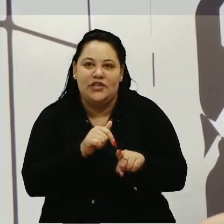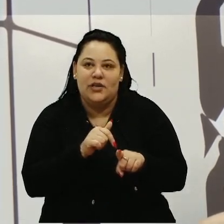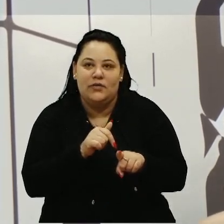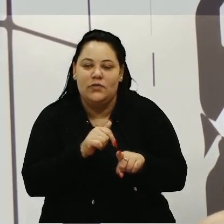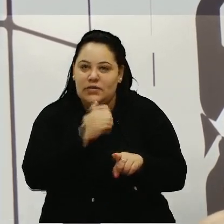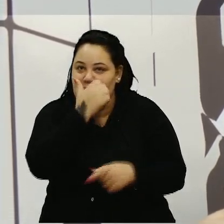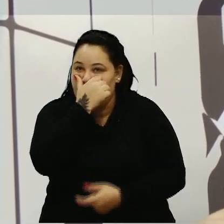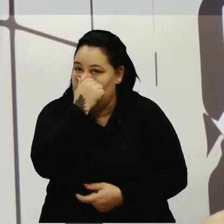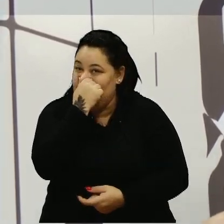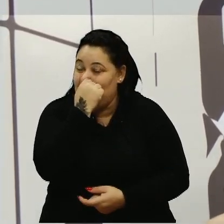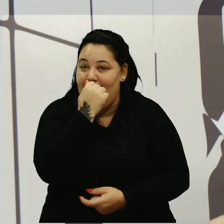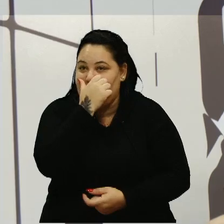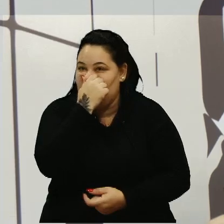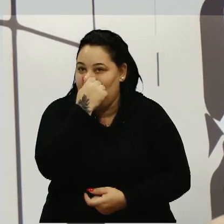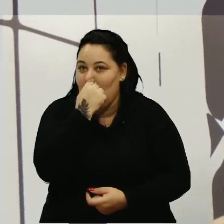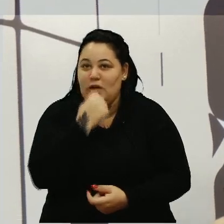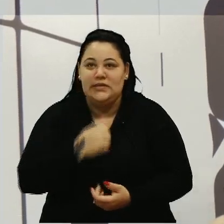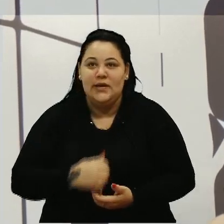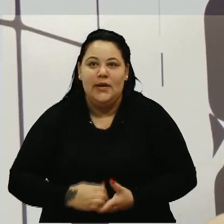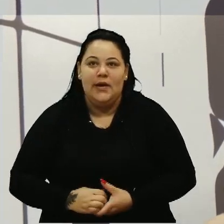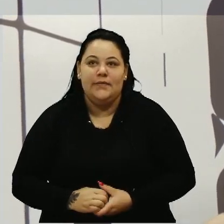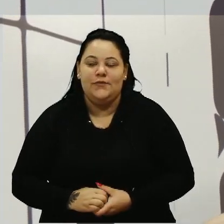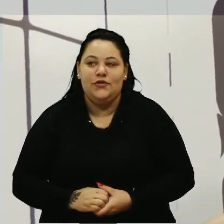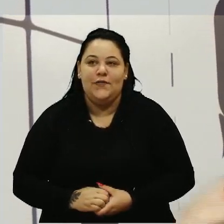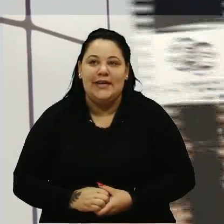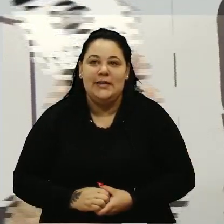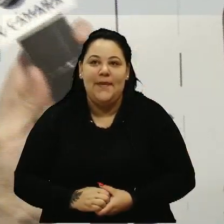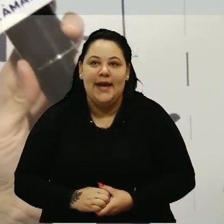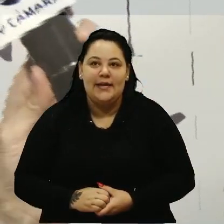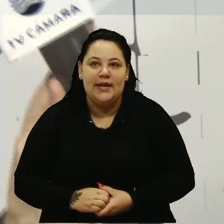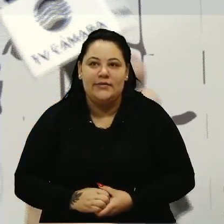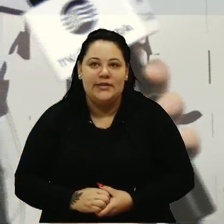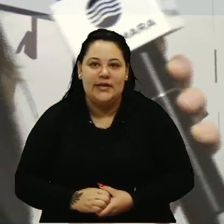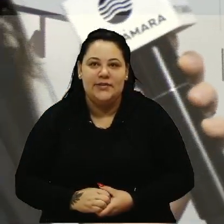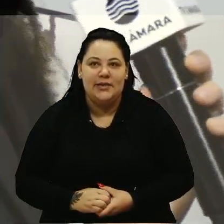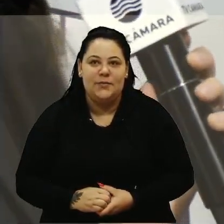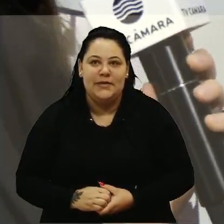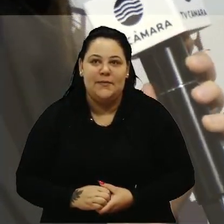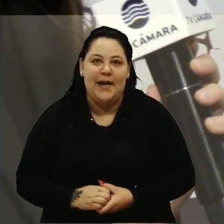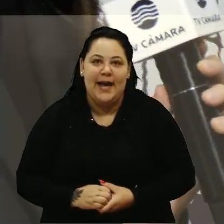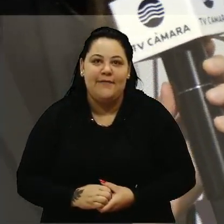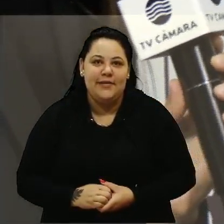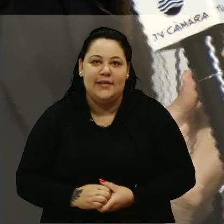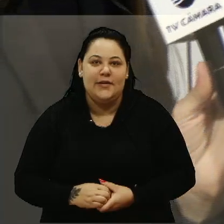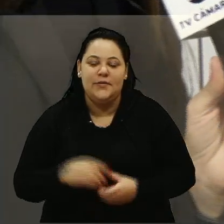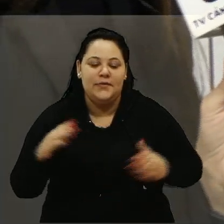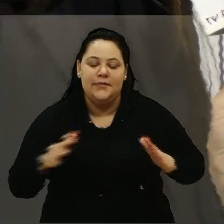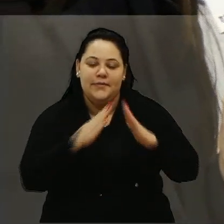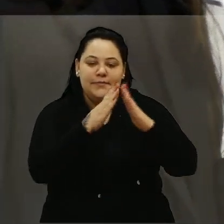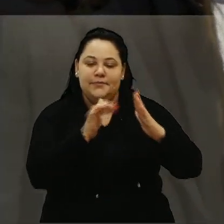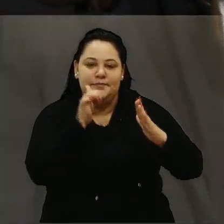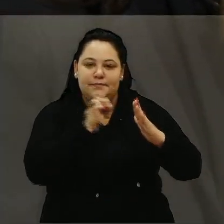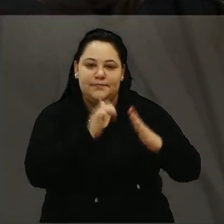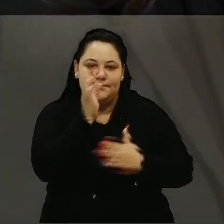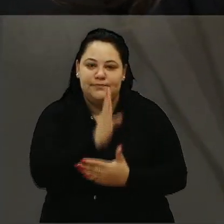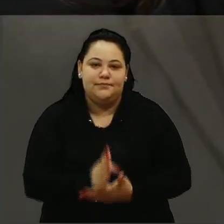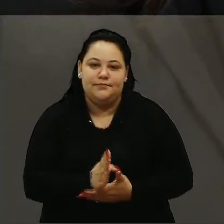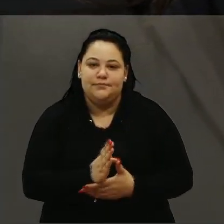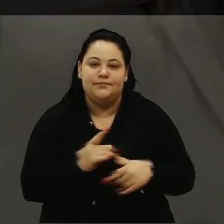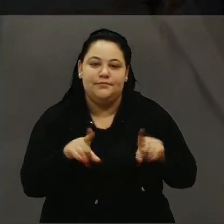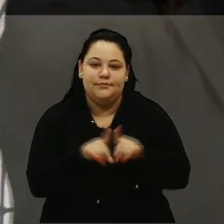nossas cobranças hoje para os governos municipal, estadual e federal. Vereadora, eu falei da Casa da Mulher Brasileira, né, que,